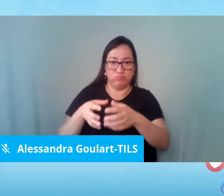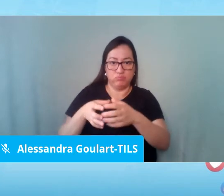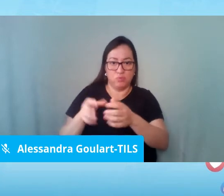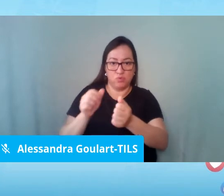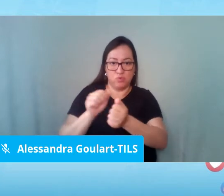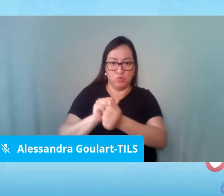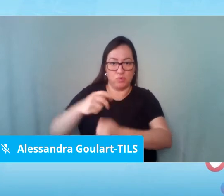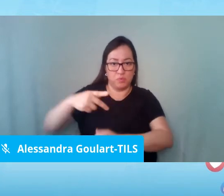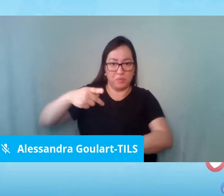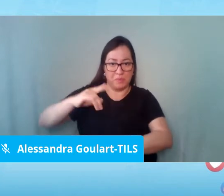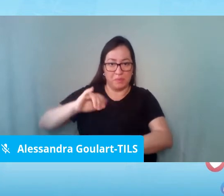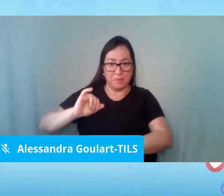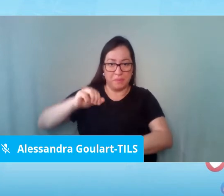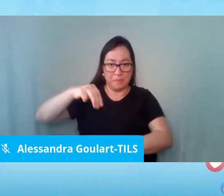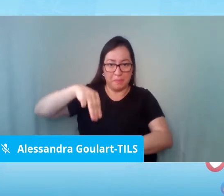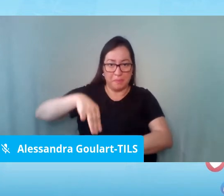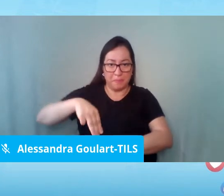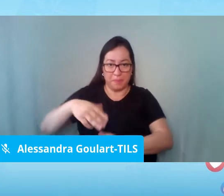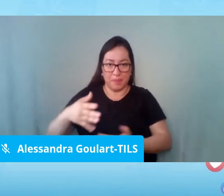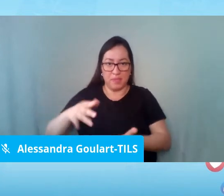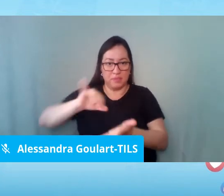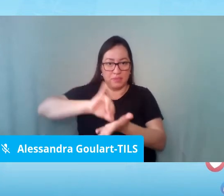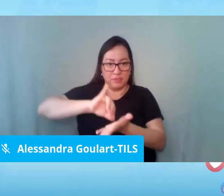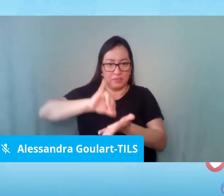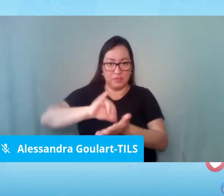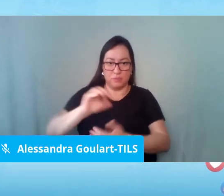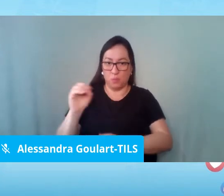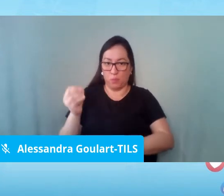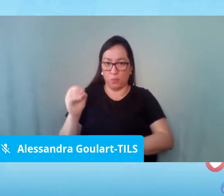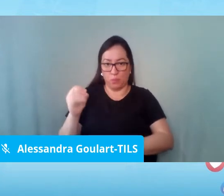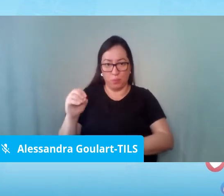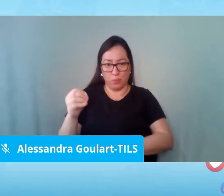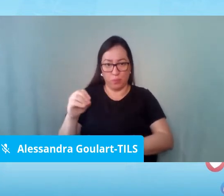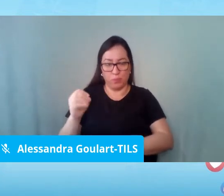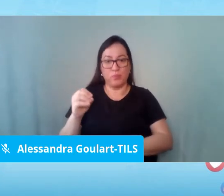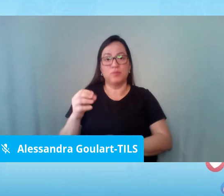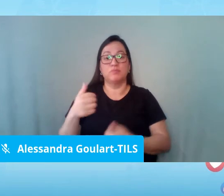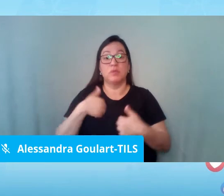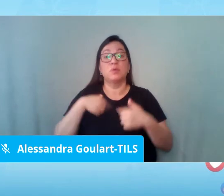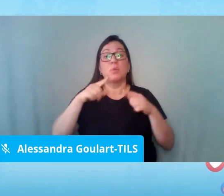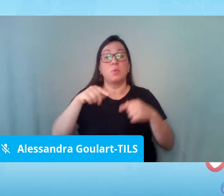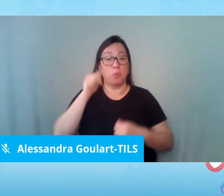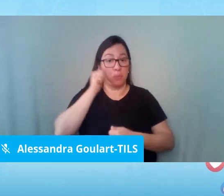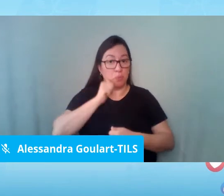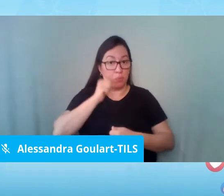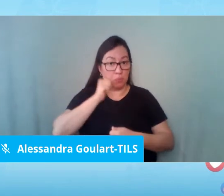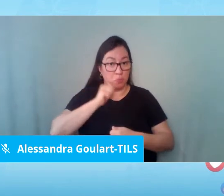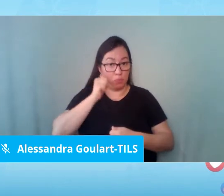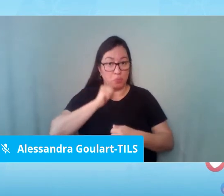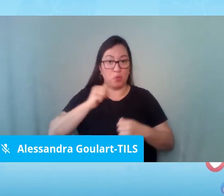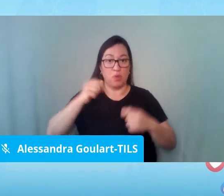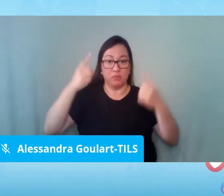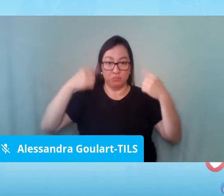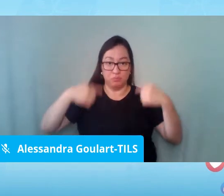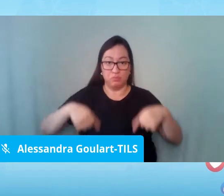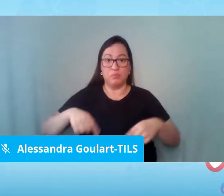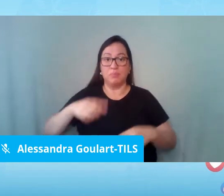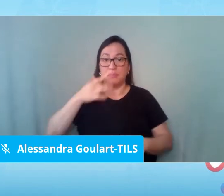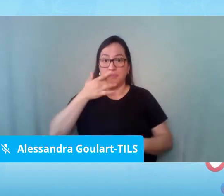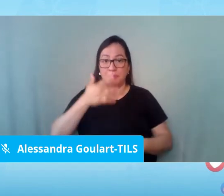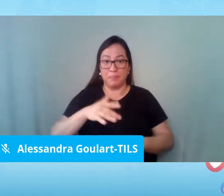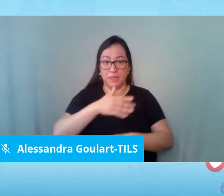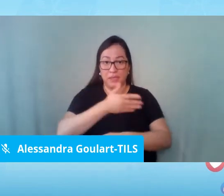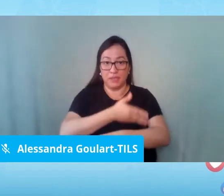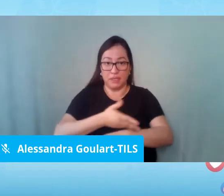do PIN aqui na sede, em Porto Alegre. Eu sou uma mulher cisgênera branca, estou